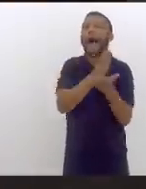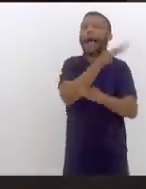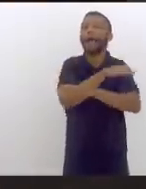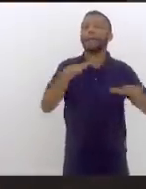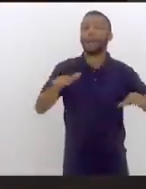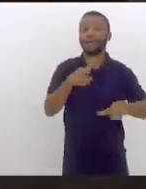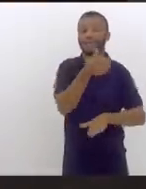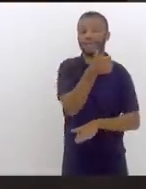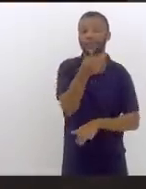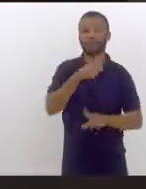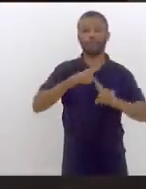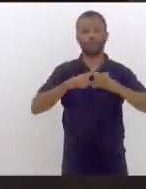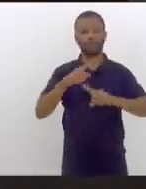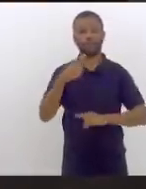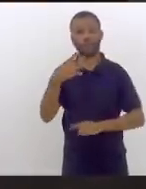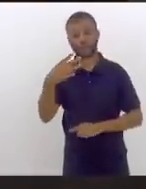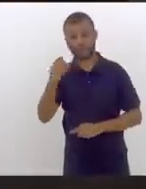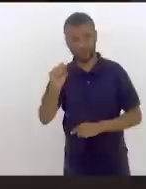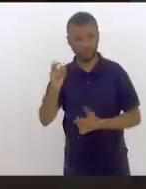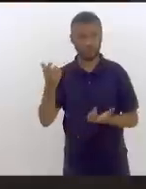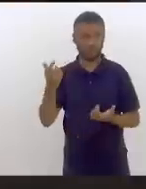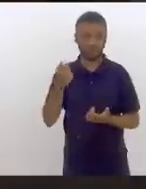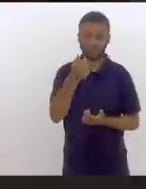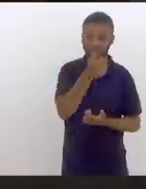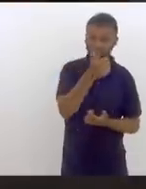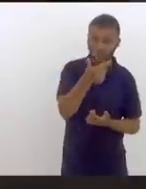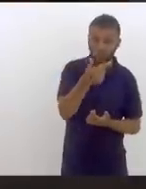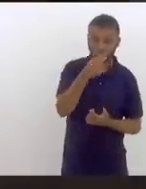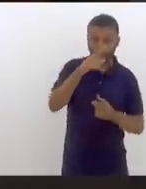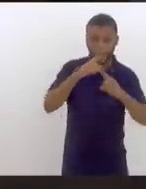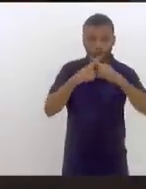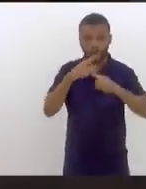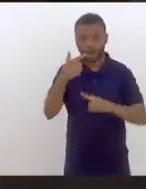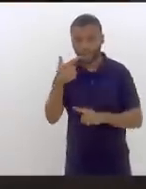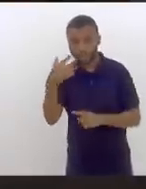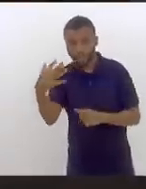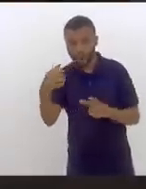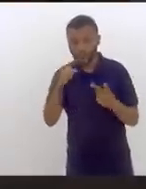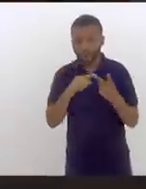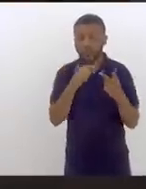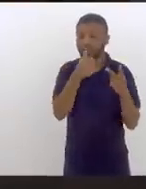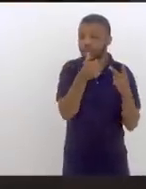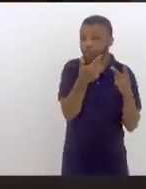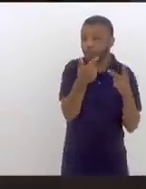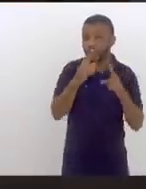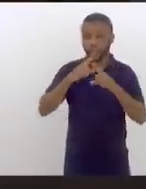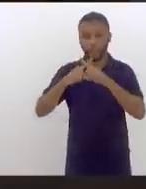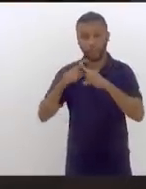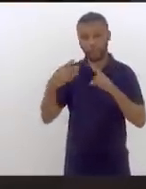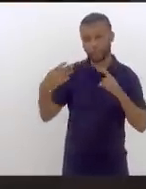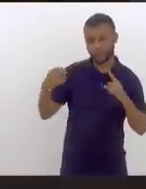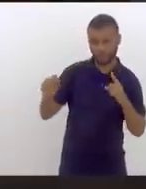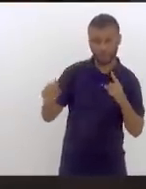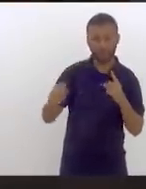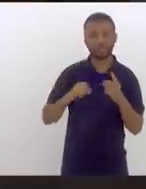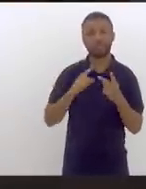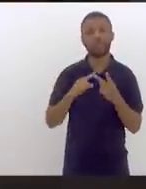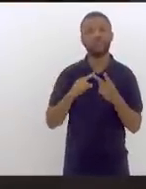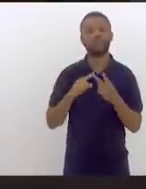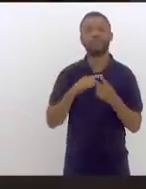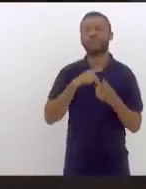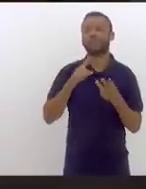por 24 2 por 48 24 12 48 E como